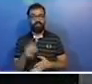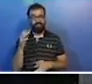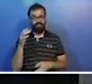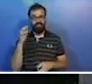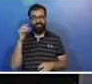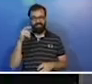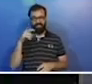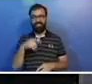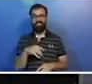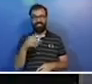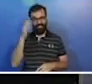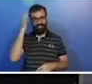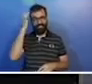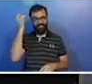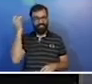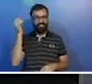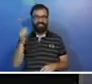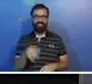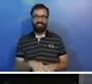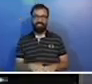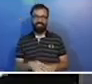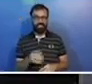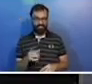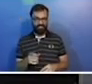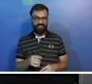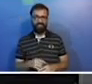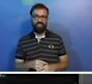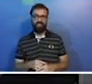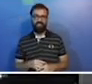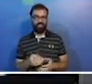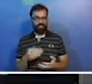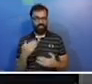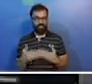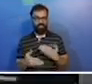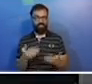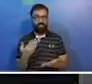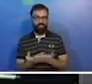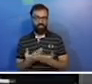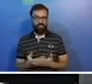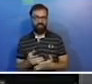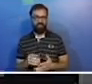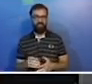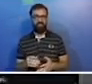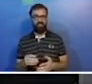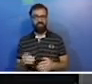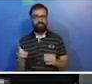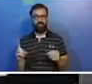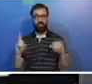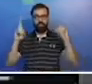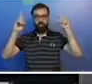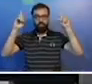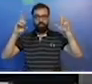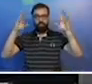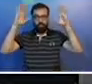Facinho, gostoso, não é? Espero vocês na próxima aula. Fiquem todos com Deus e até a próxima.